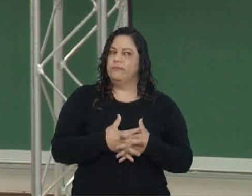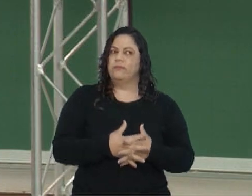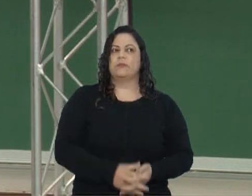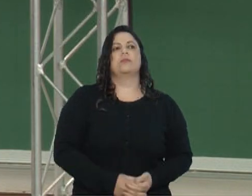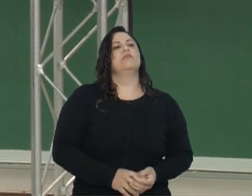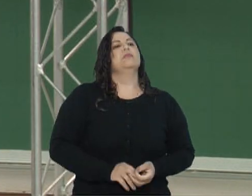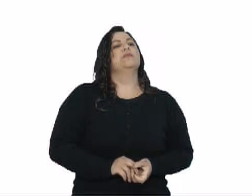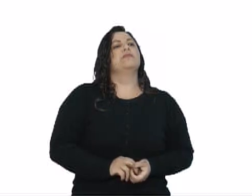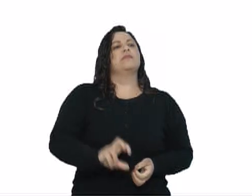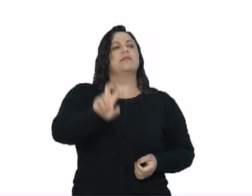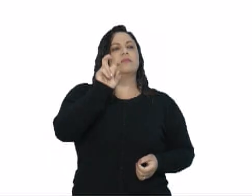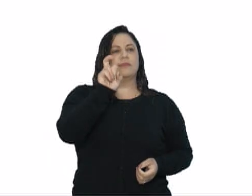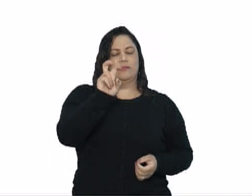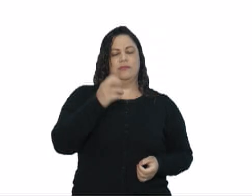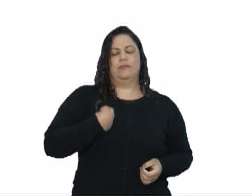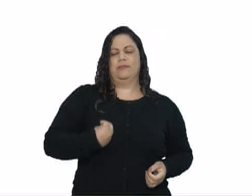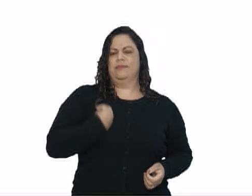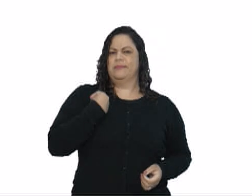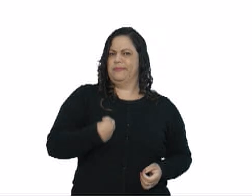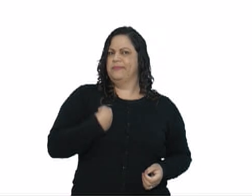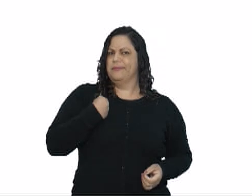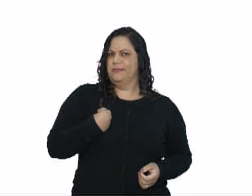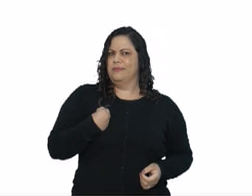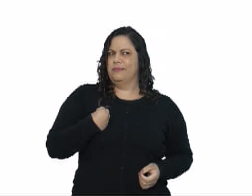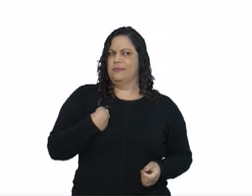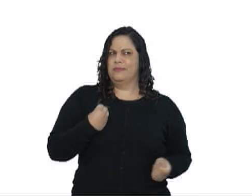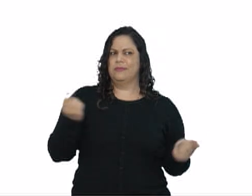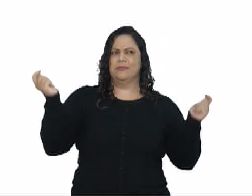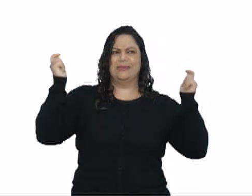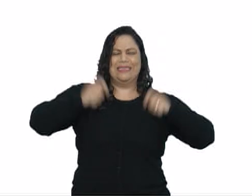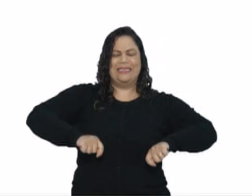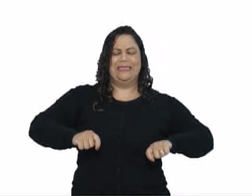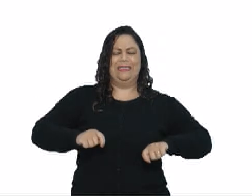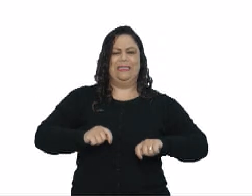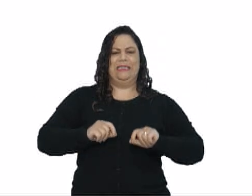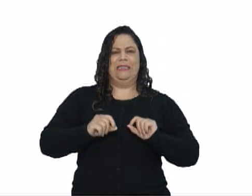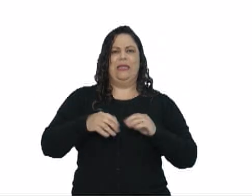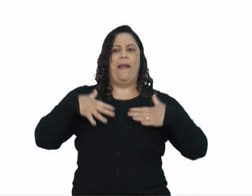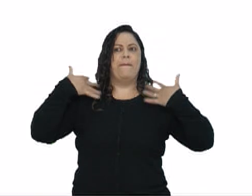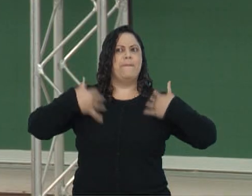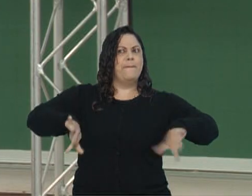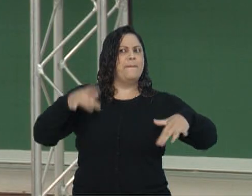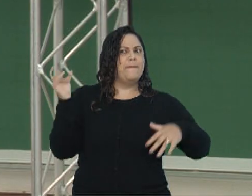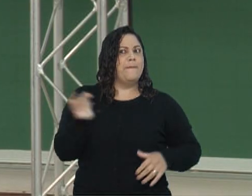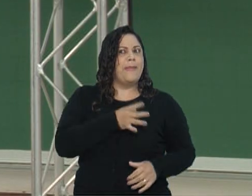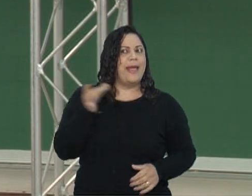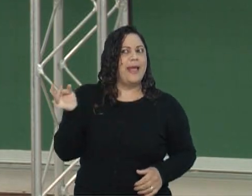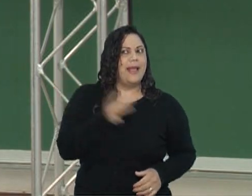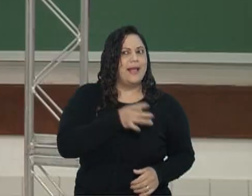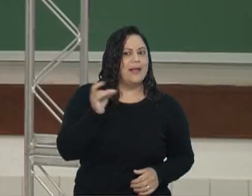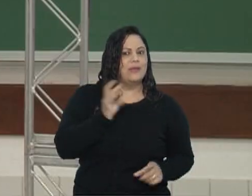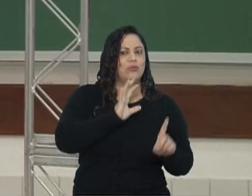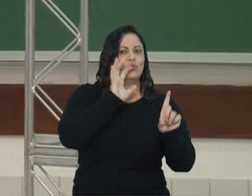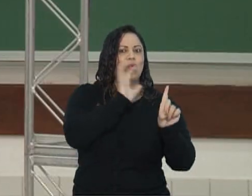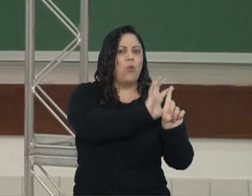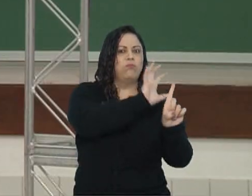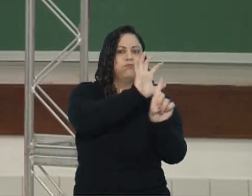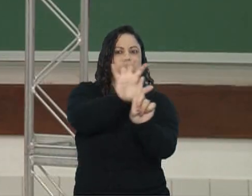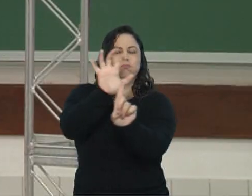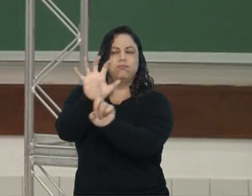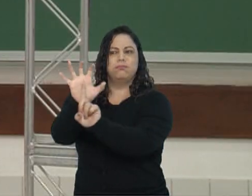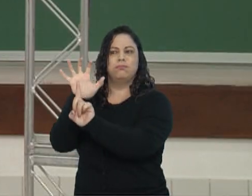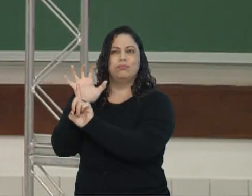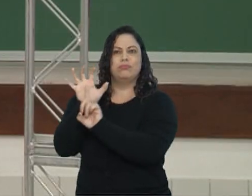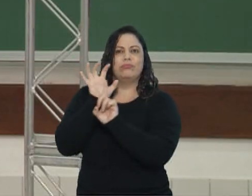Quinto, a presença decisiva do terror como ameaça constante ao indivíduo. Totalitarismo é o terrorismo